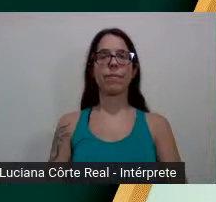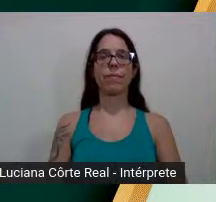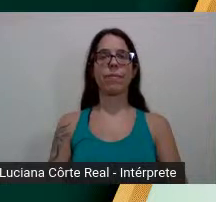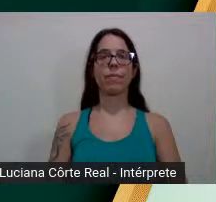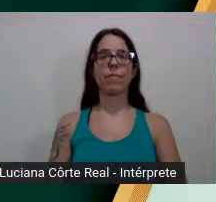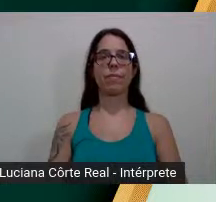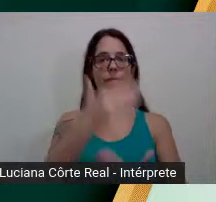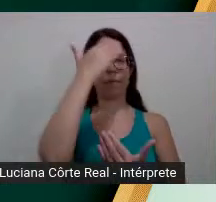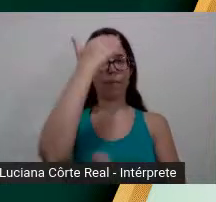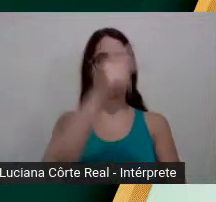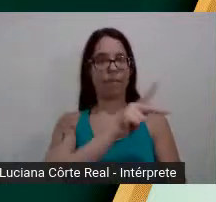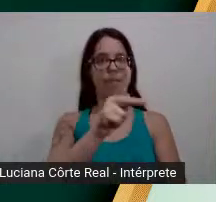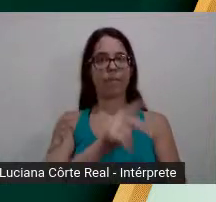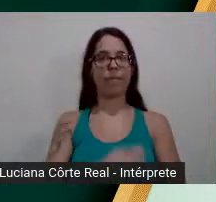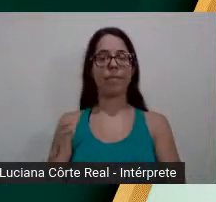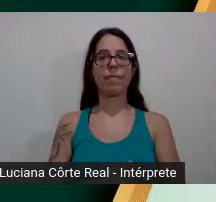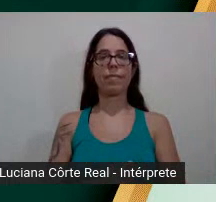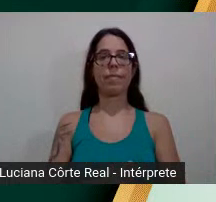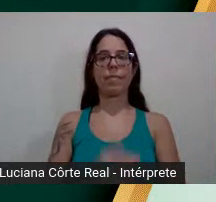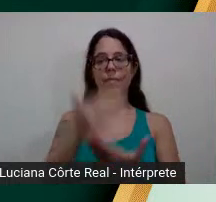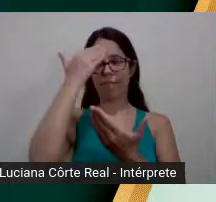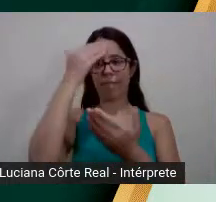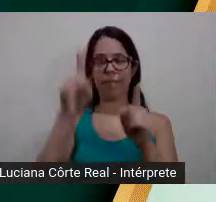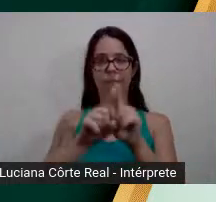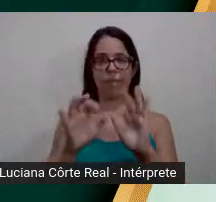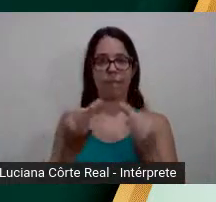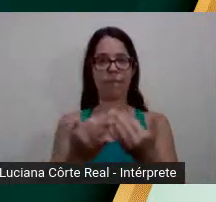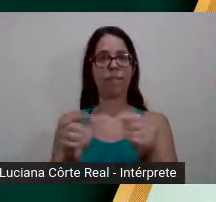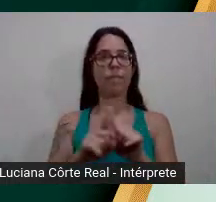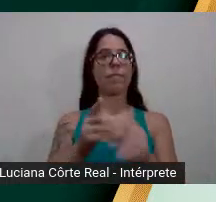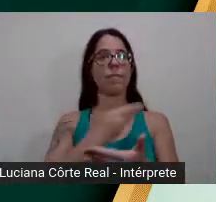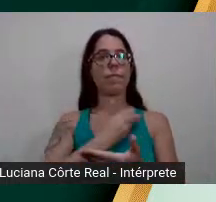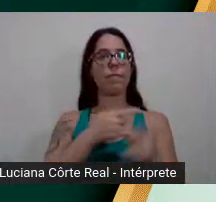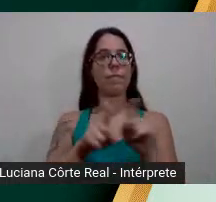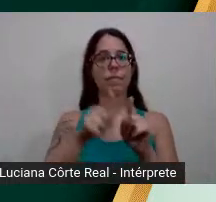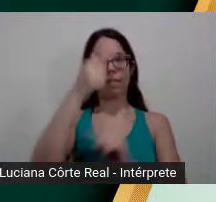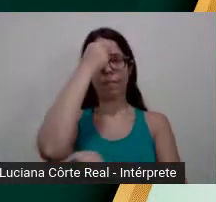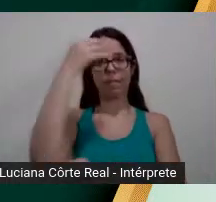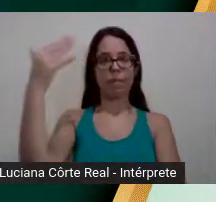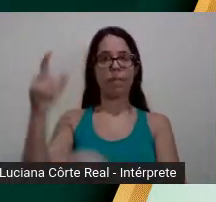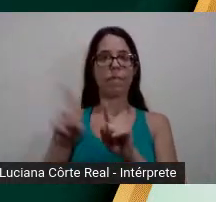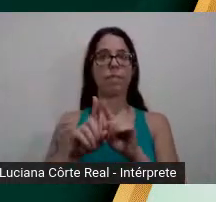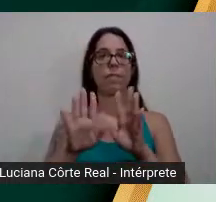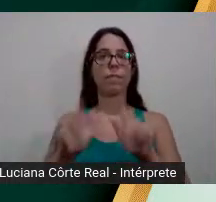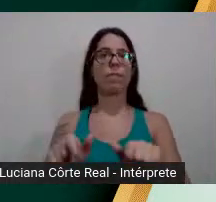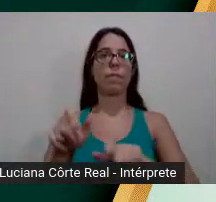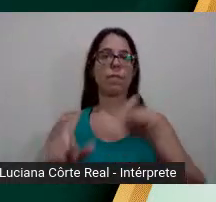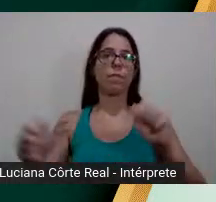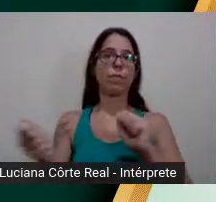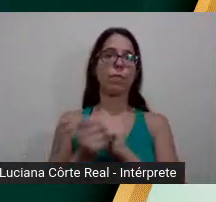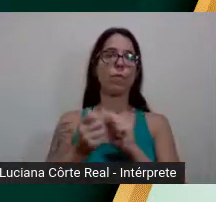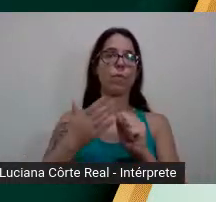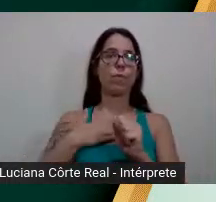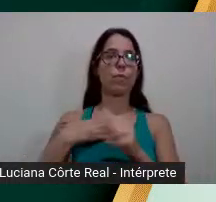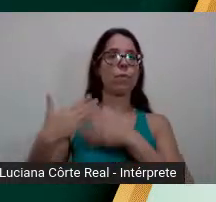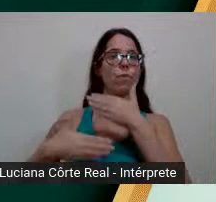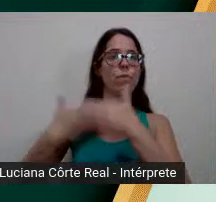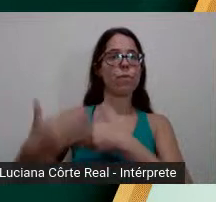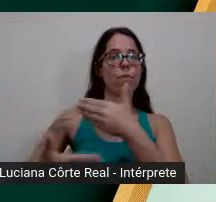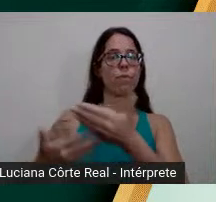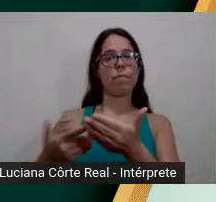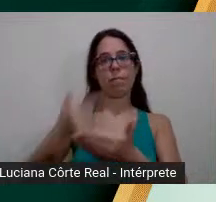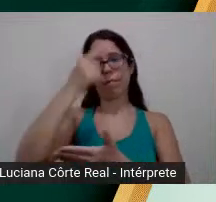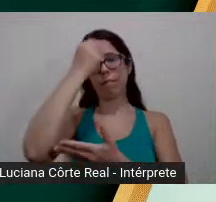Obrigada, professor. Obrigada, minha família, os meus amigos, a Unipampa e todos aqueles que estiveram comigo nessa trajetória. Muito